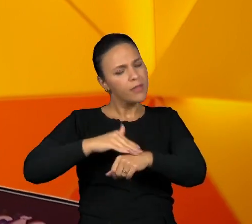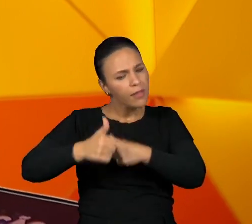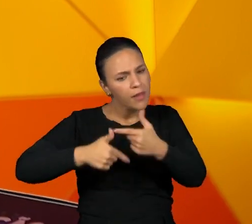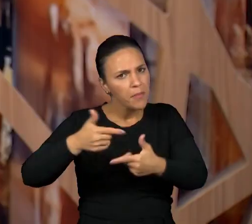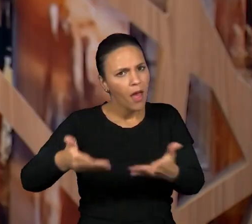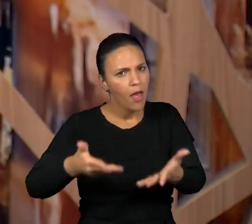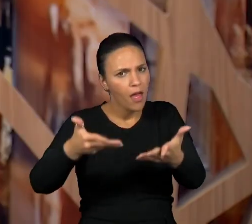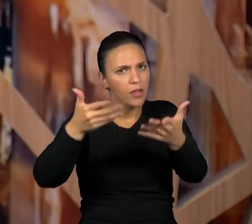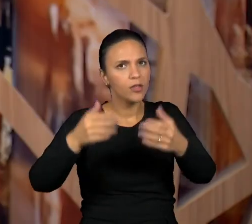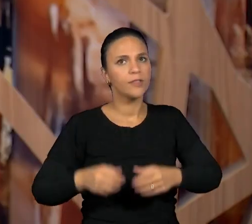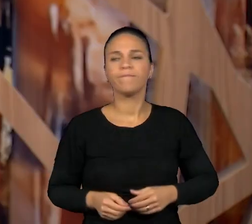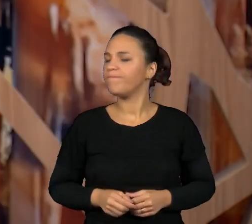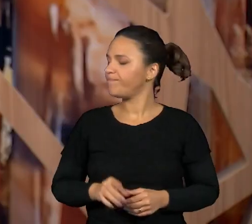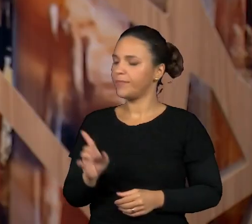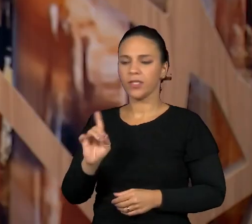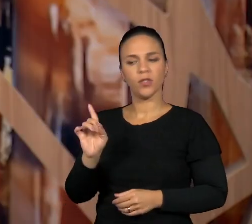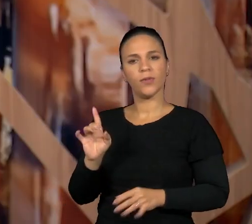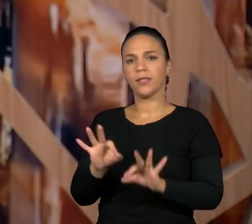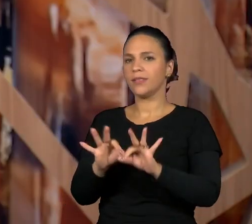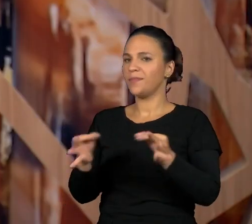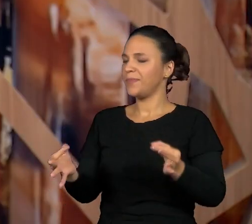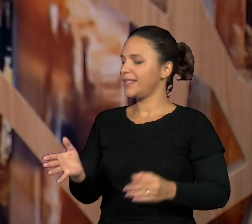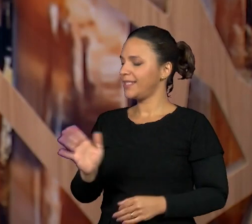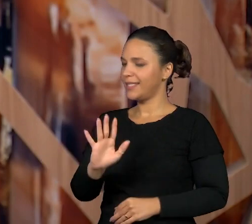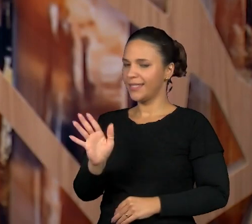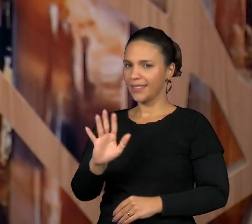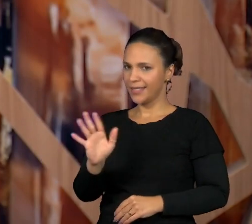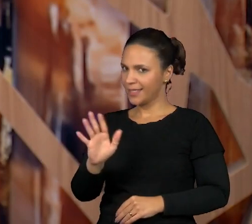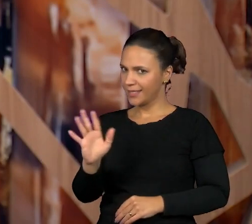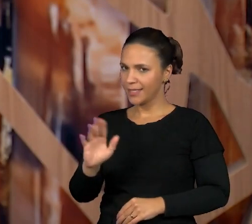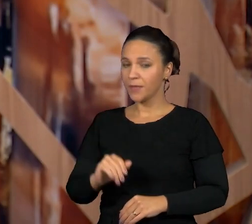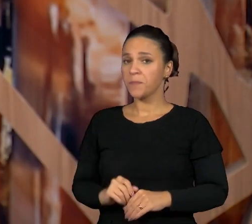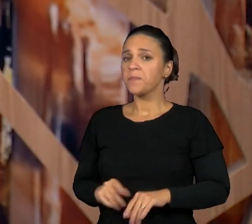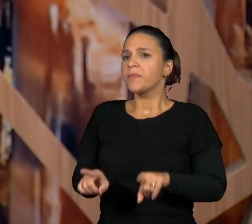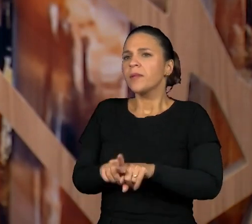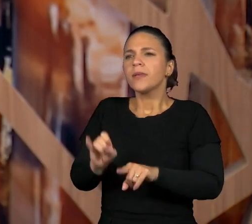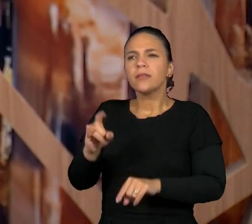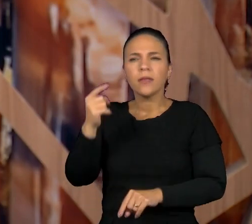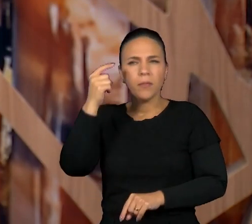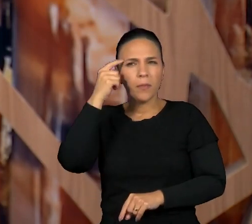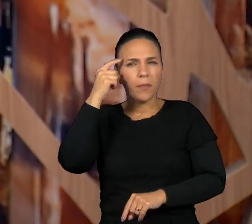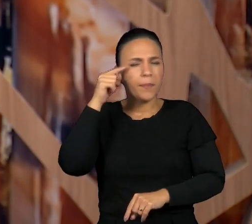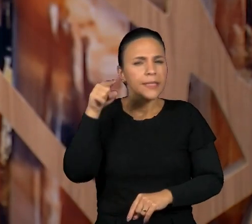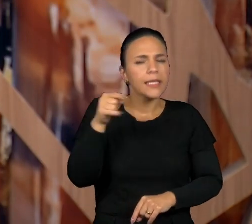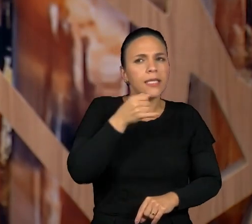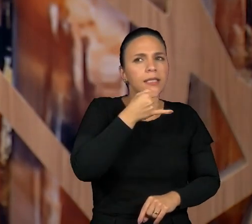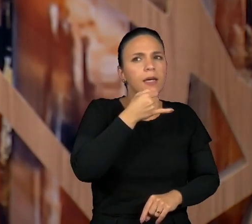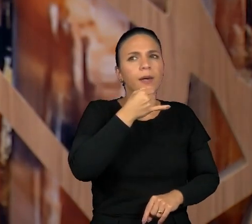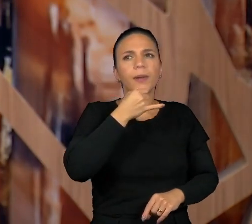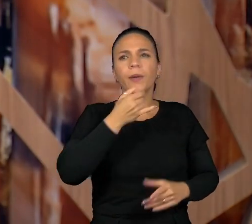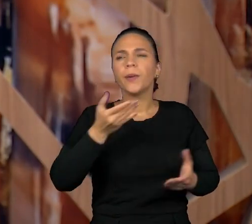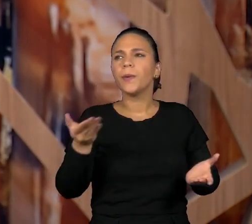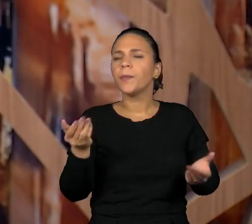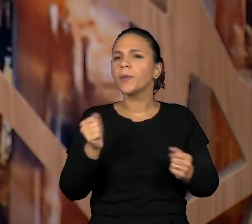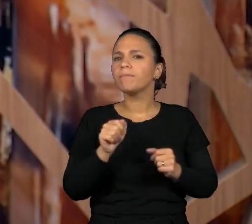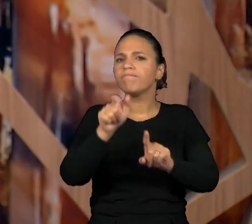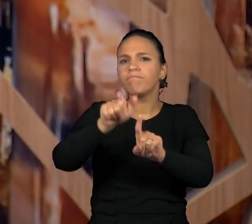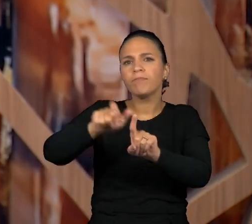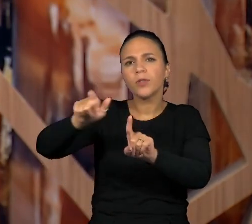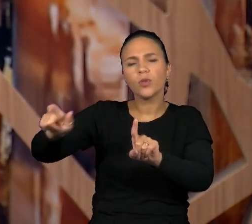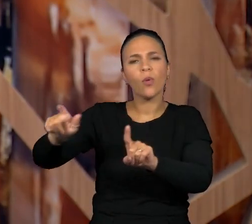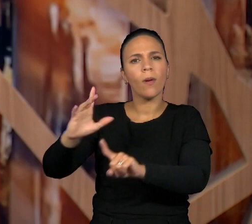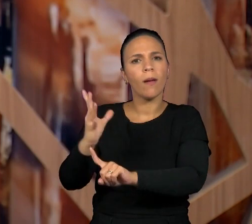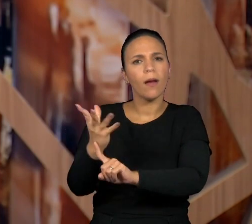dele? Não, não é simples. E quando a gente pensa, por exemplo, nos